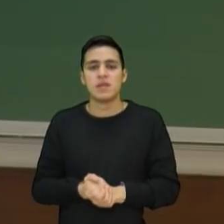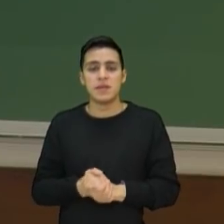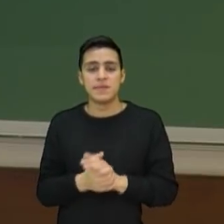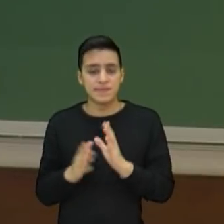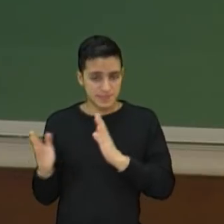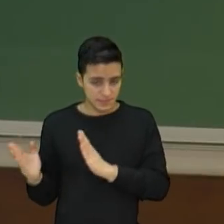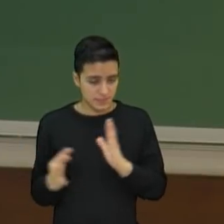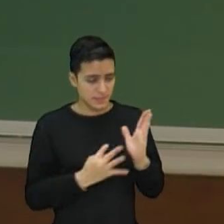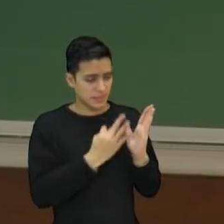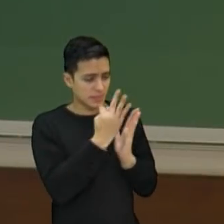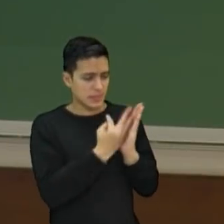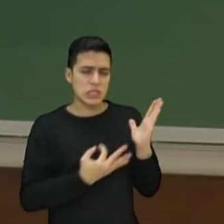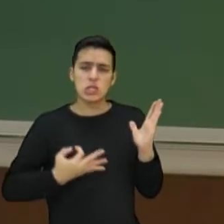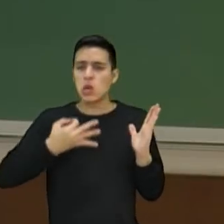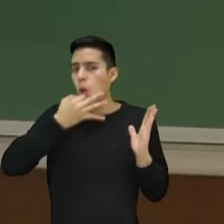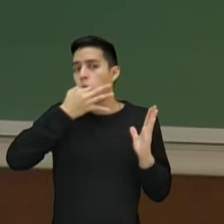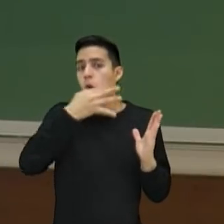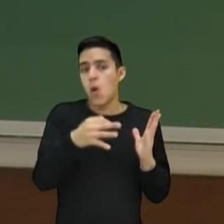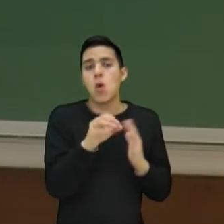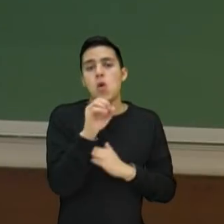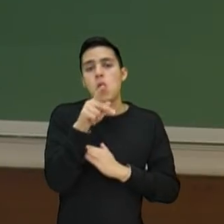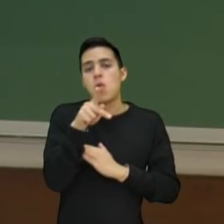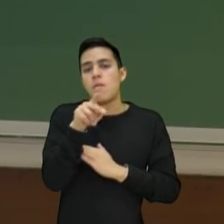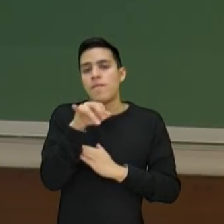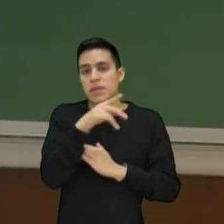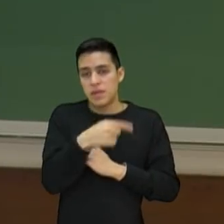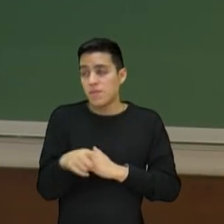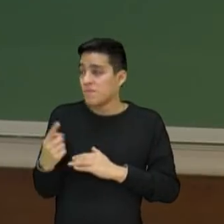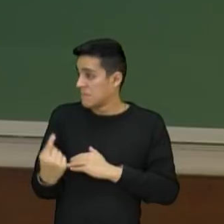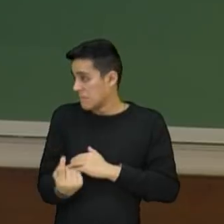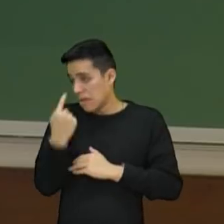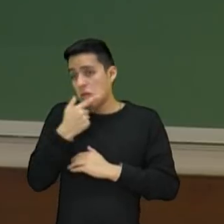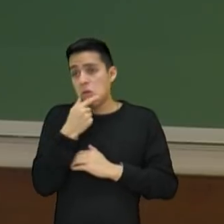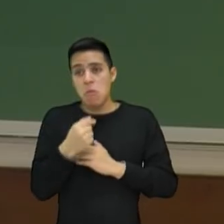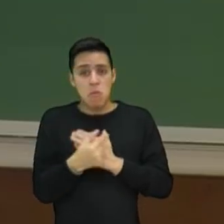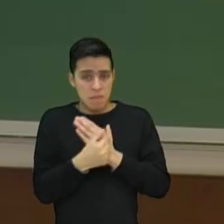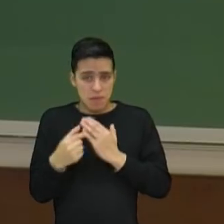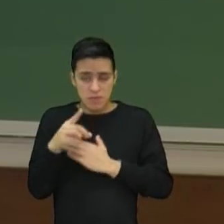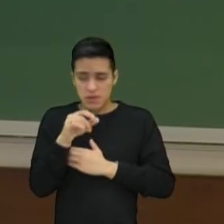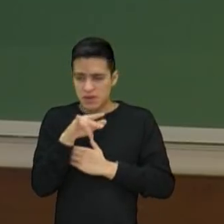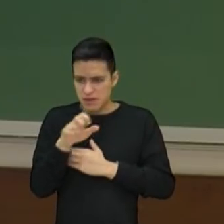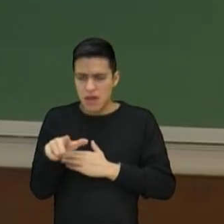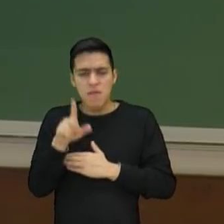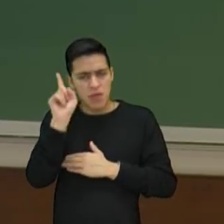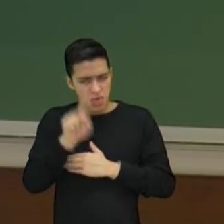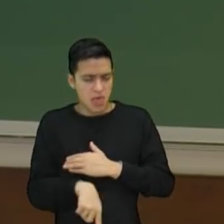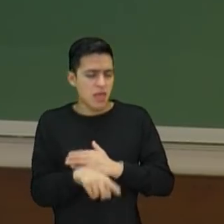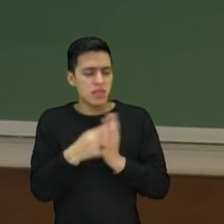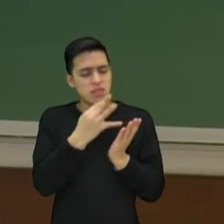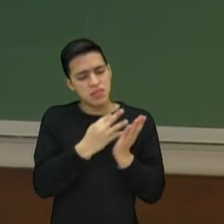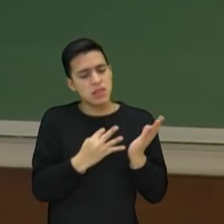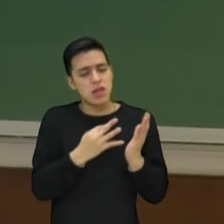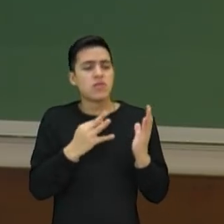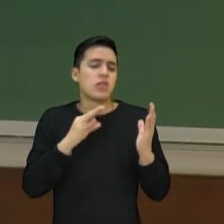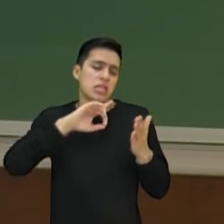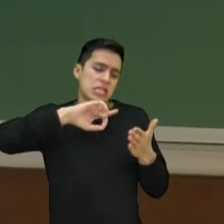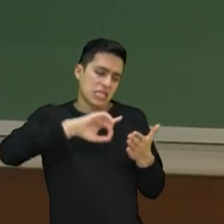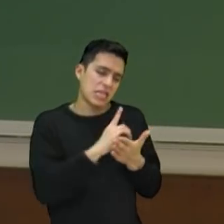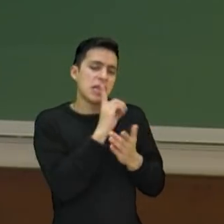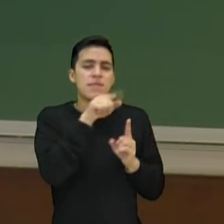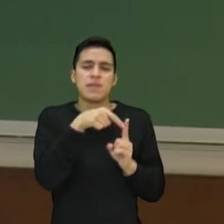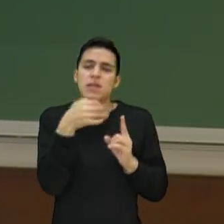Textos de opinião. O texto do Daniel é um texto de opinião. Professor, ele é o quê? Que tipo de texto ele é? Texto dissertativo